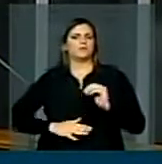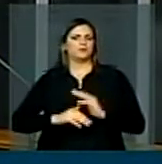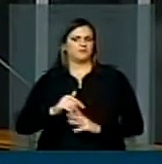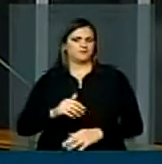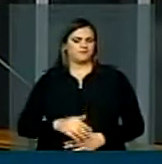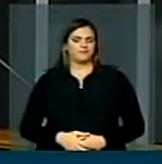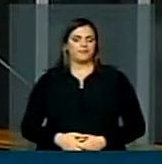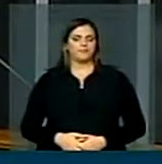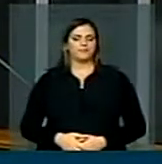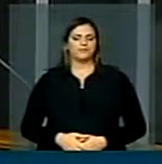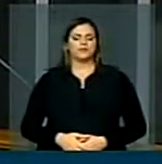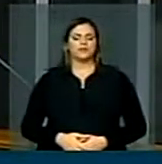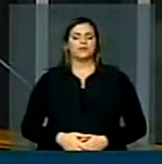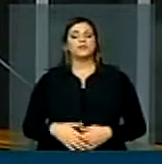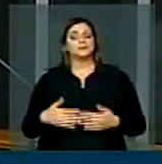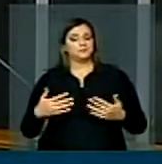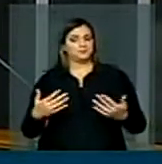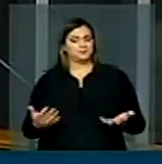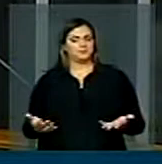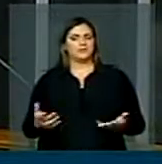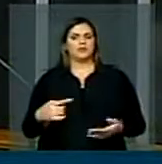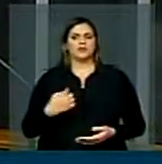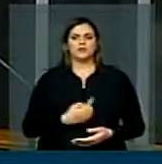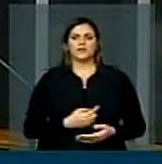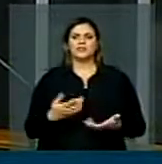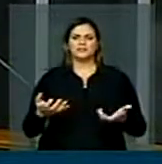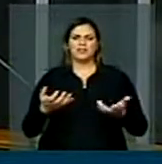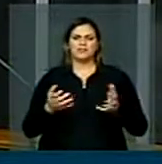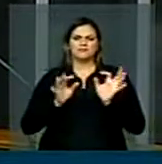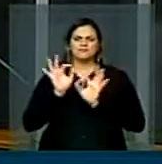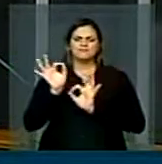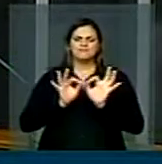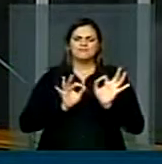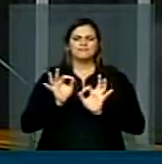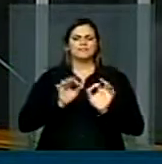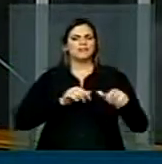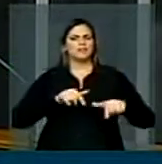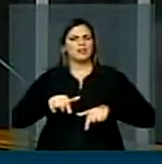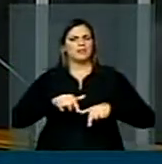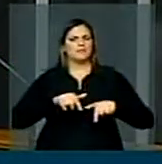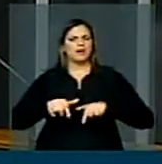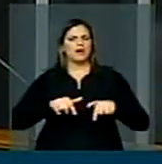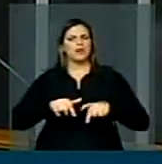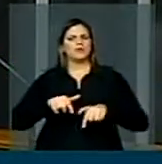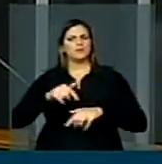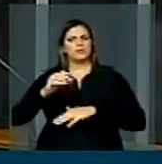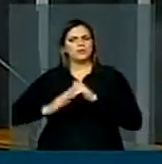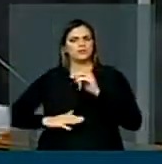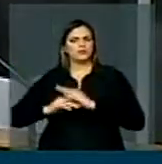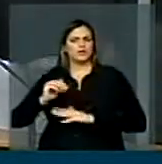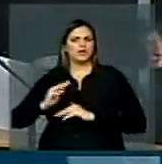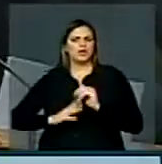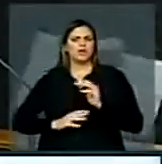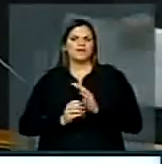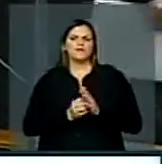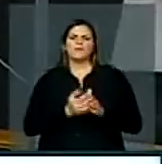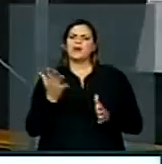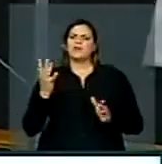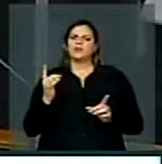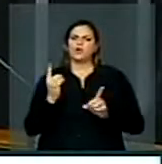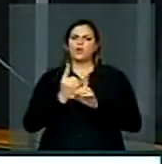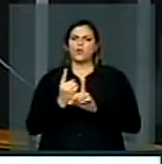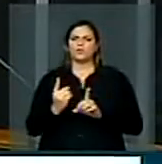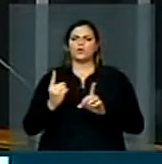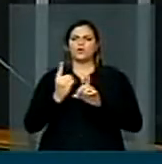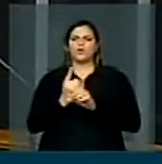outros. Buscando, portanto, aperfeiçoar as atividades desses profissionais, vários encontros, senhor